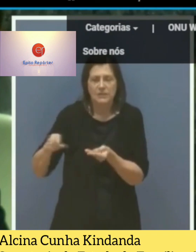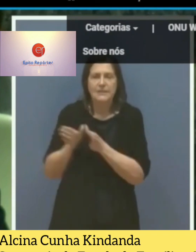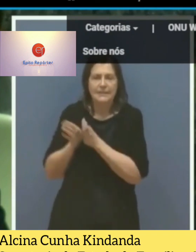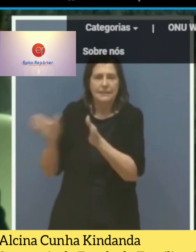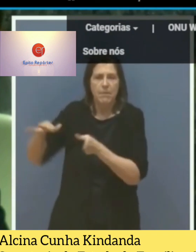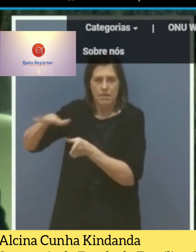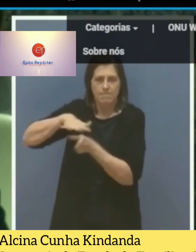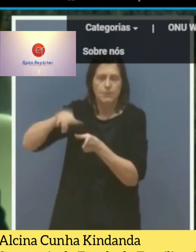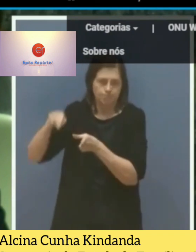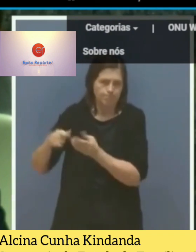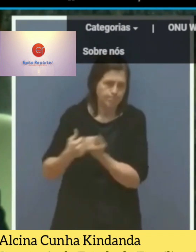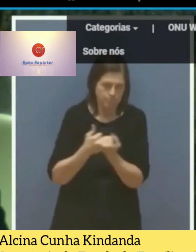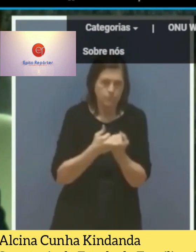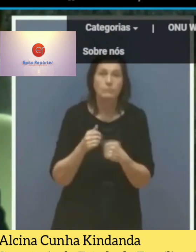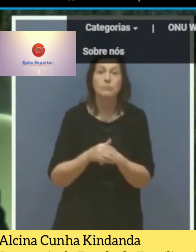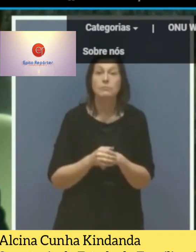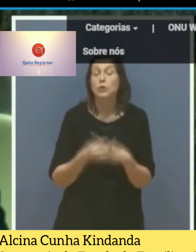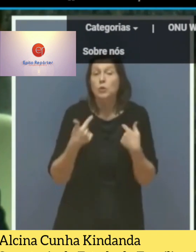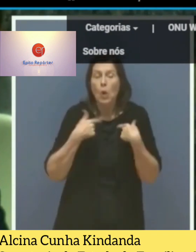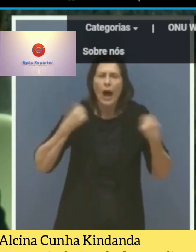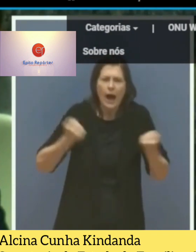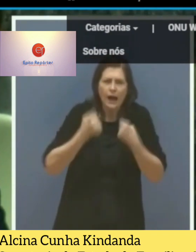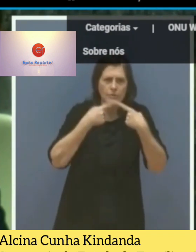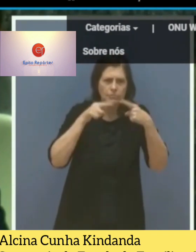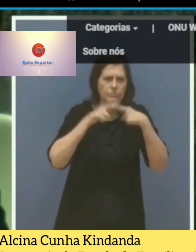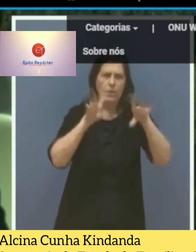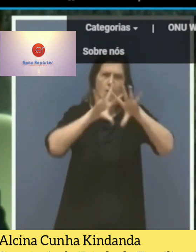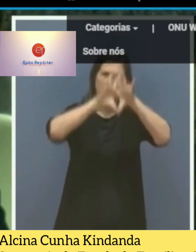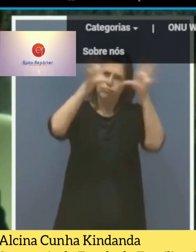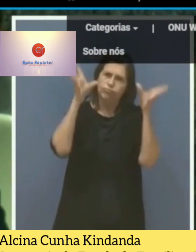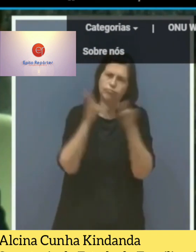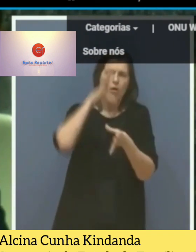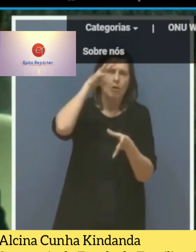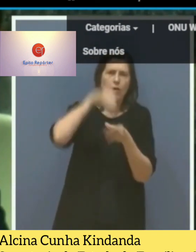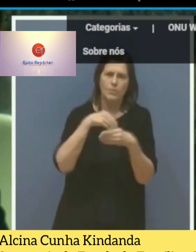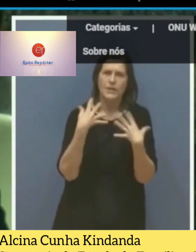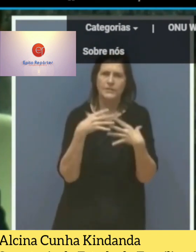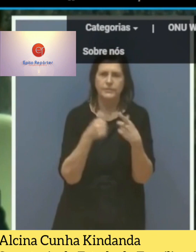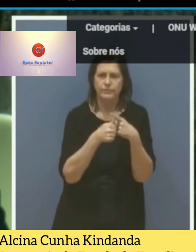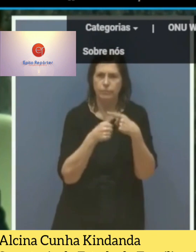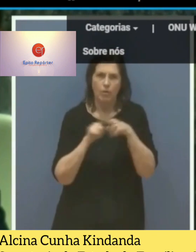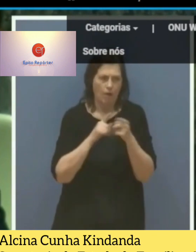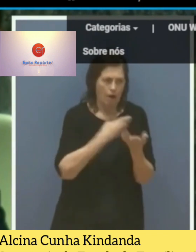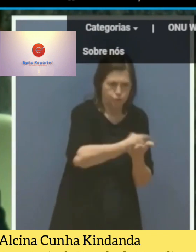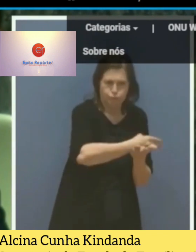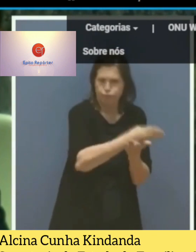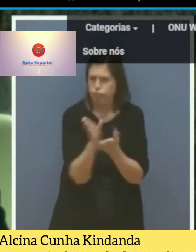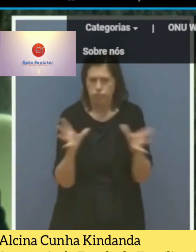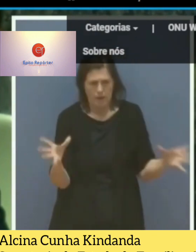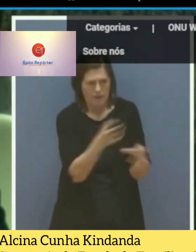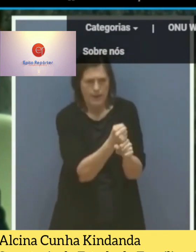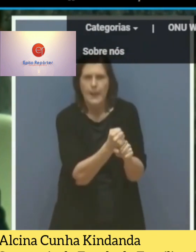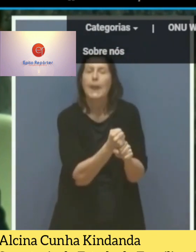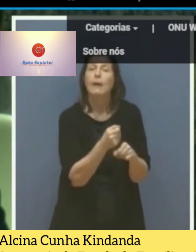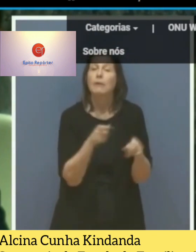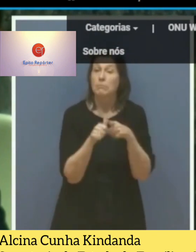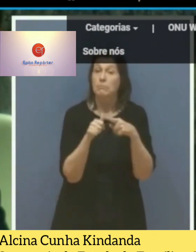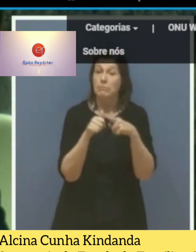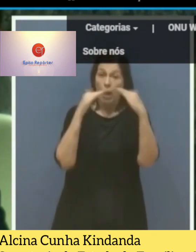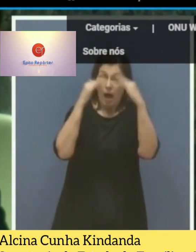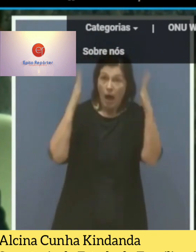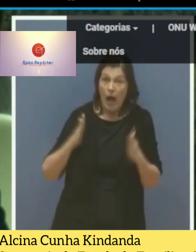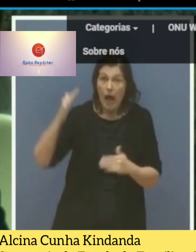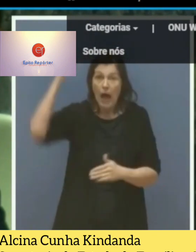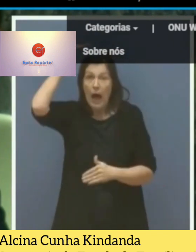Global várias ações foram desenvolvidas em outros domínios como davitação em função do programa do